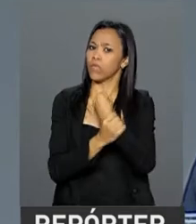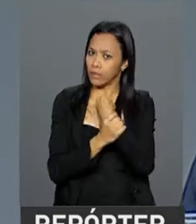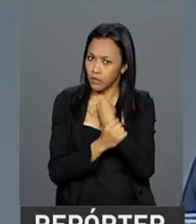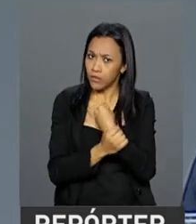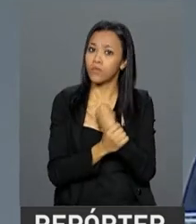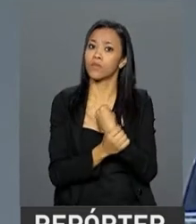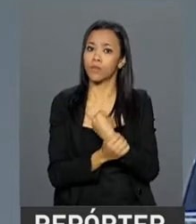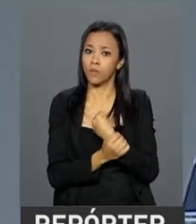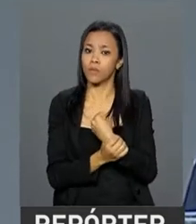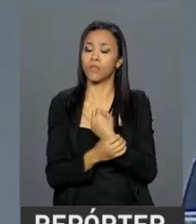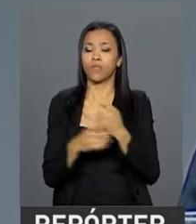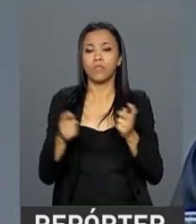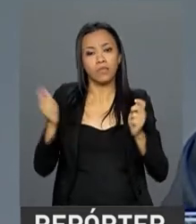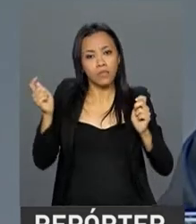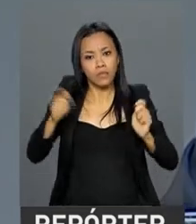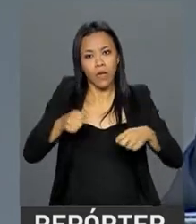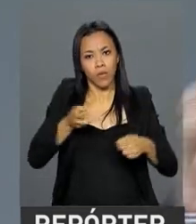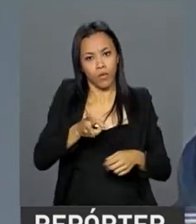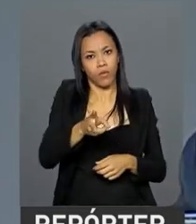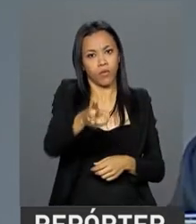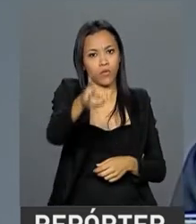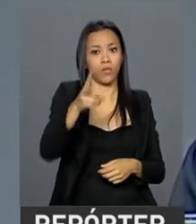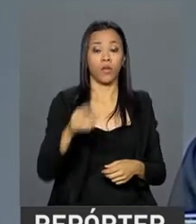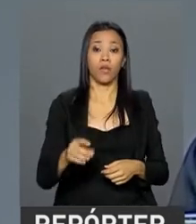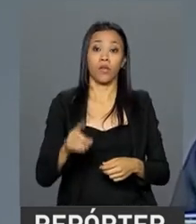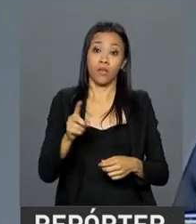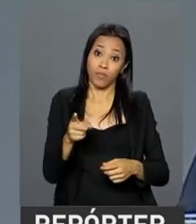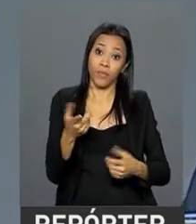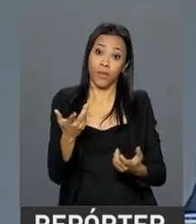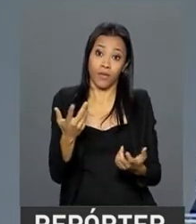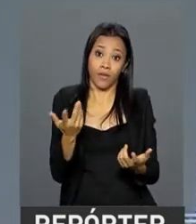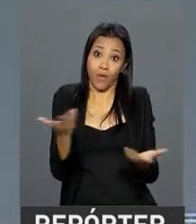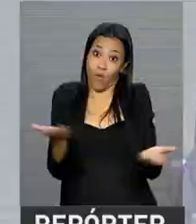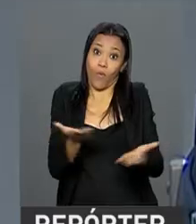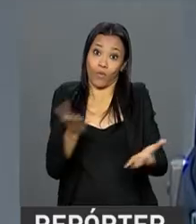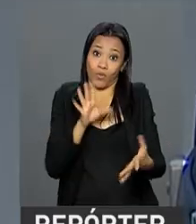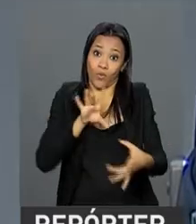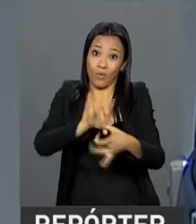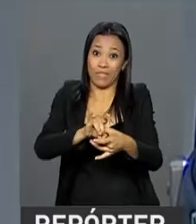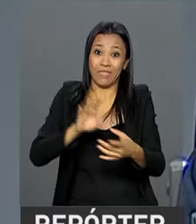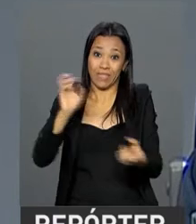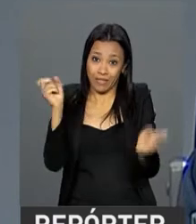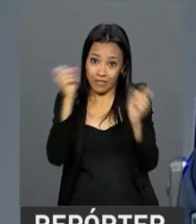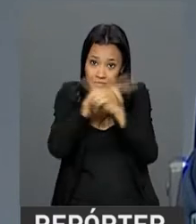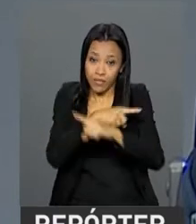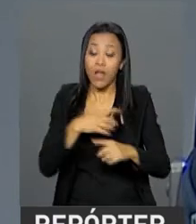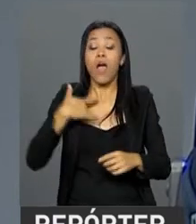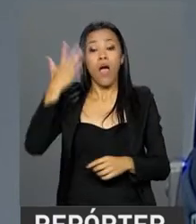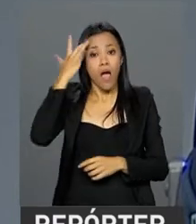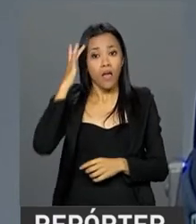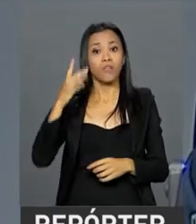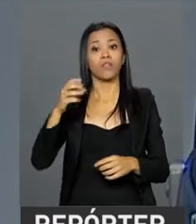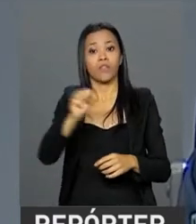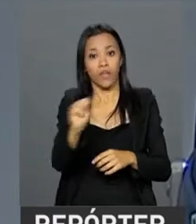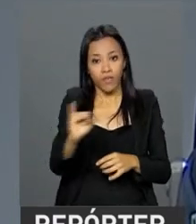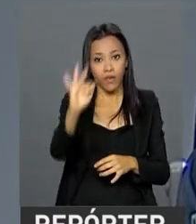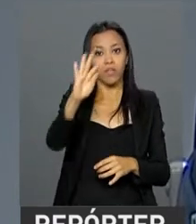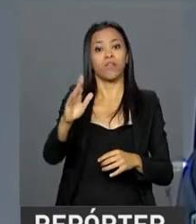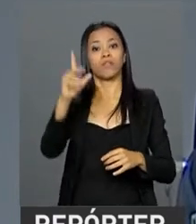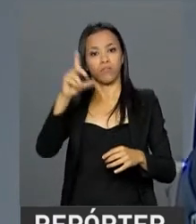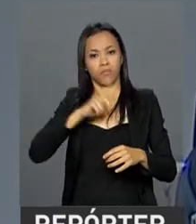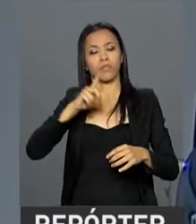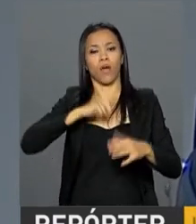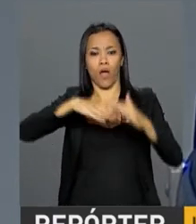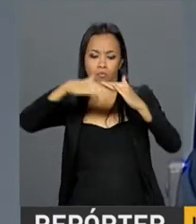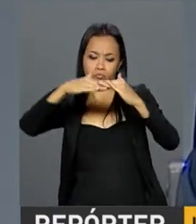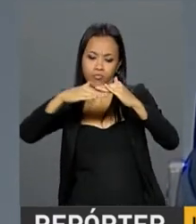sustentável, já levando em consideração a situação que nós vivemos hoje. Acho que a inflação está caindo, ela